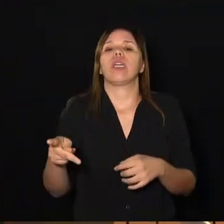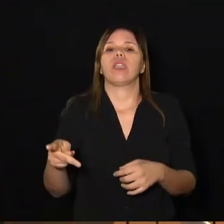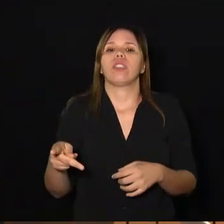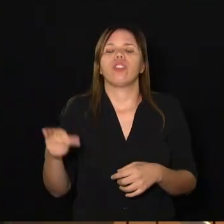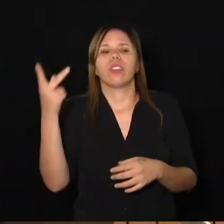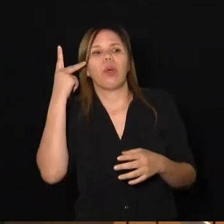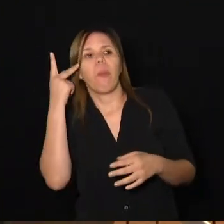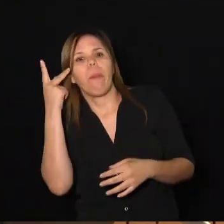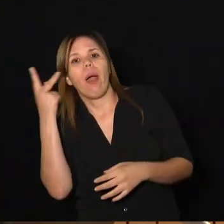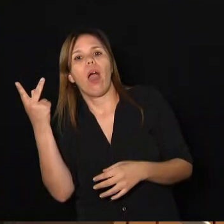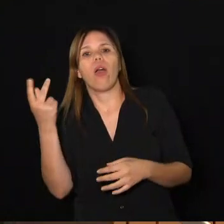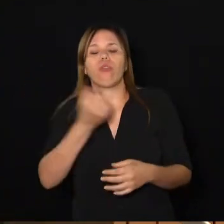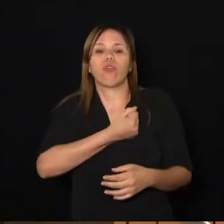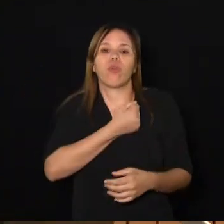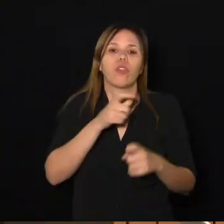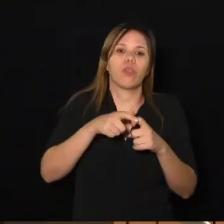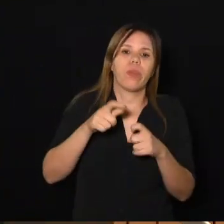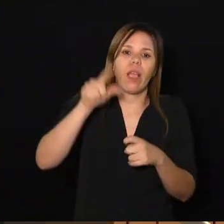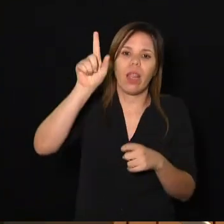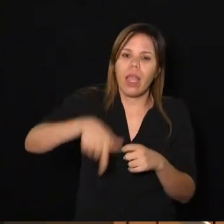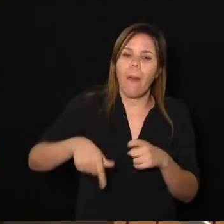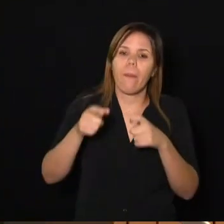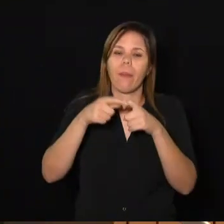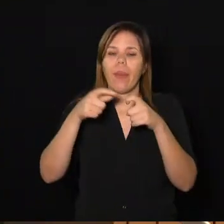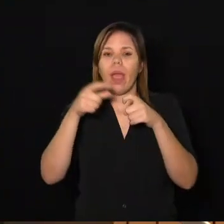Minas Gerais onde ele diz